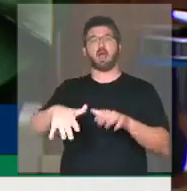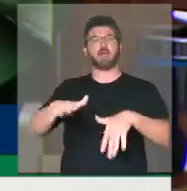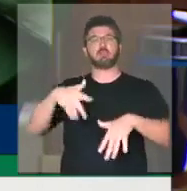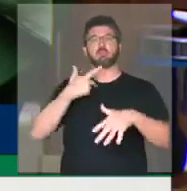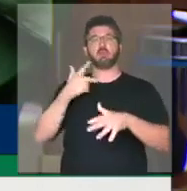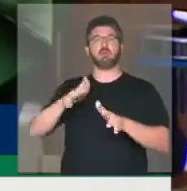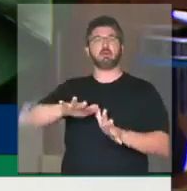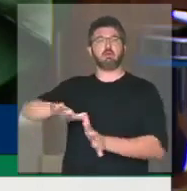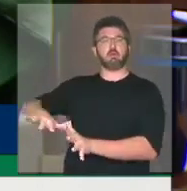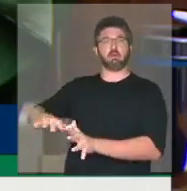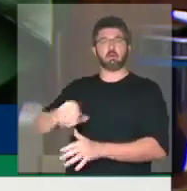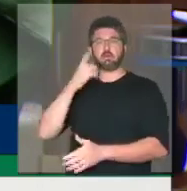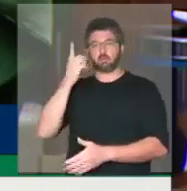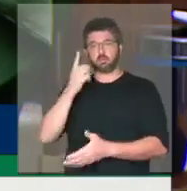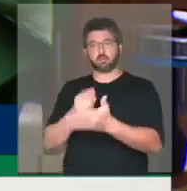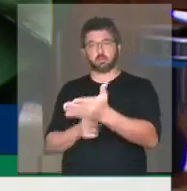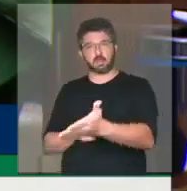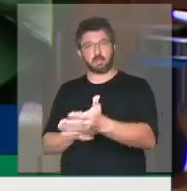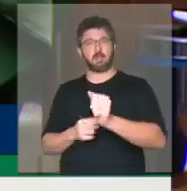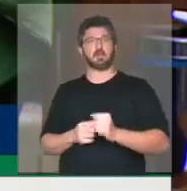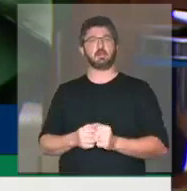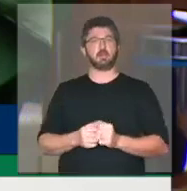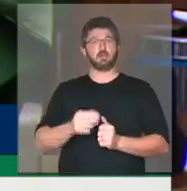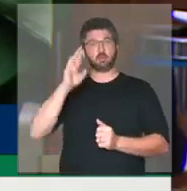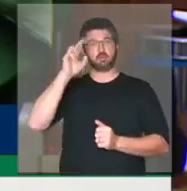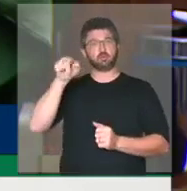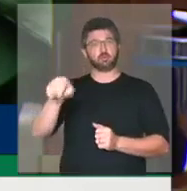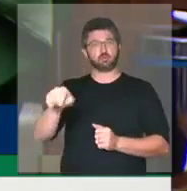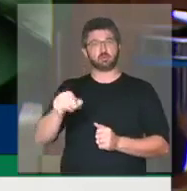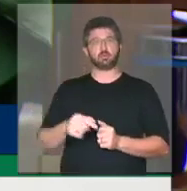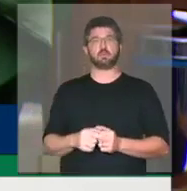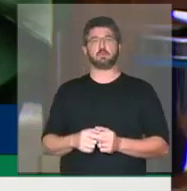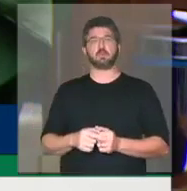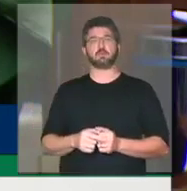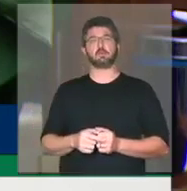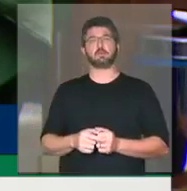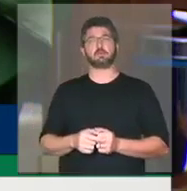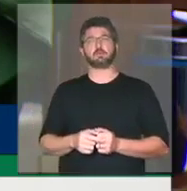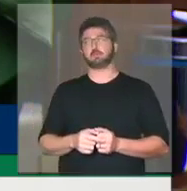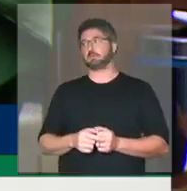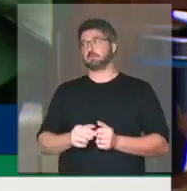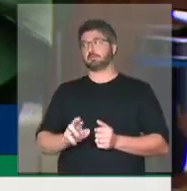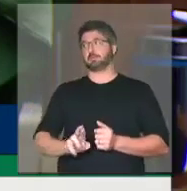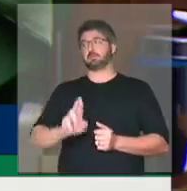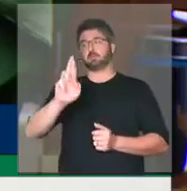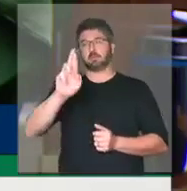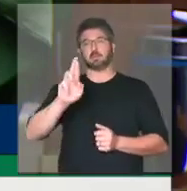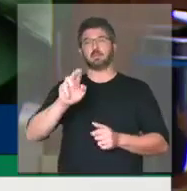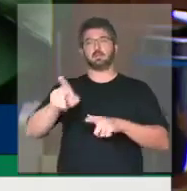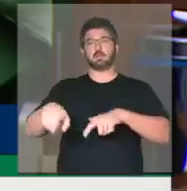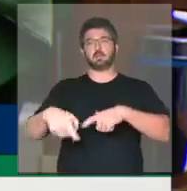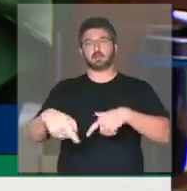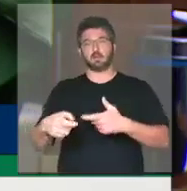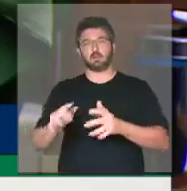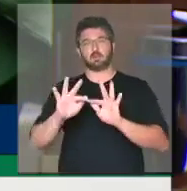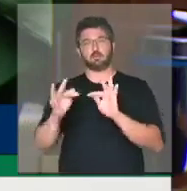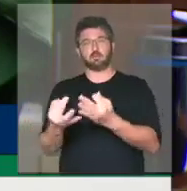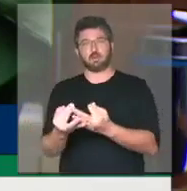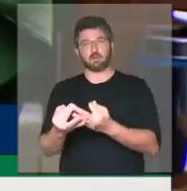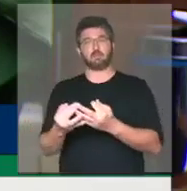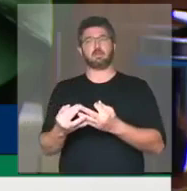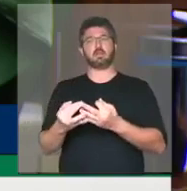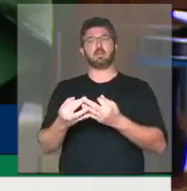nenhuma. Deputado Wilson da FETAENG, Vossa Excelência, que representa a agricultura familiar